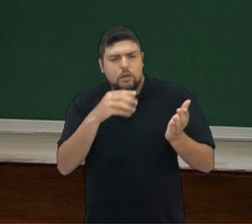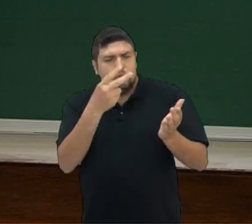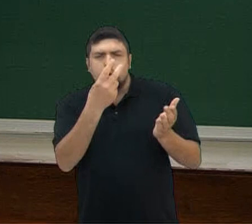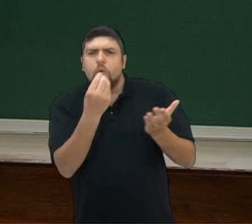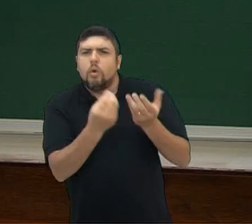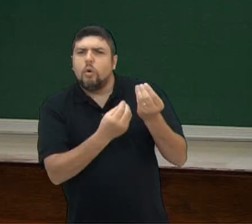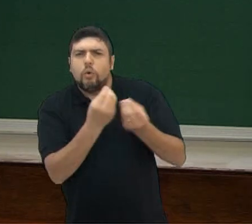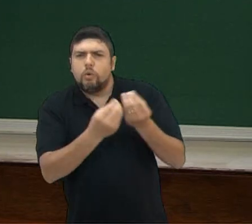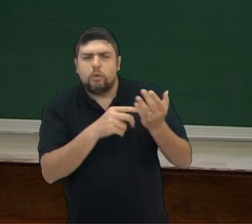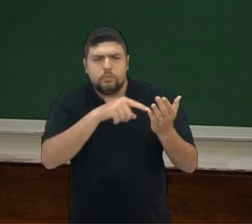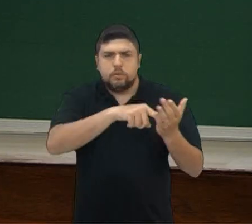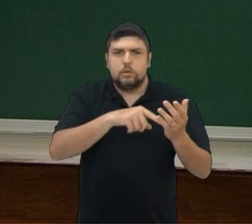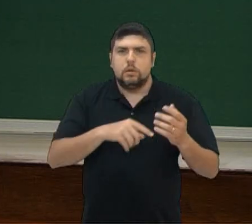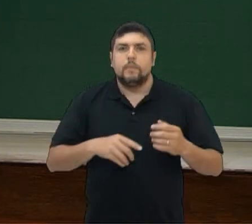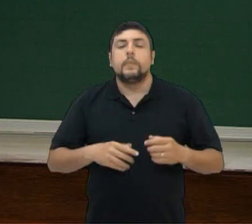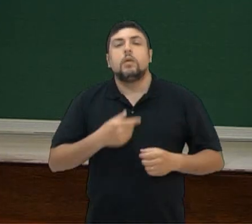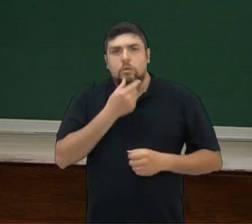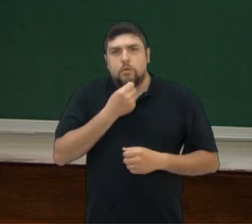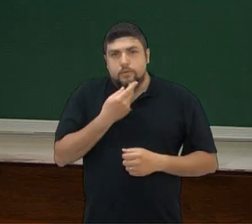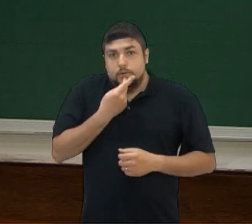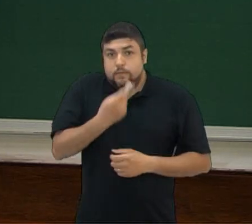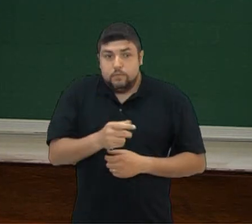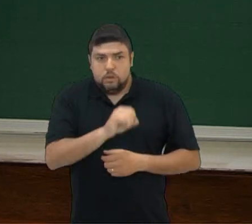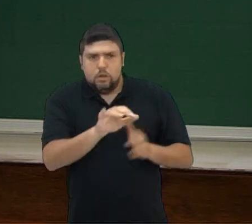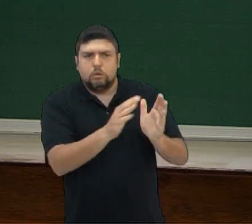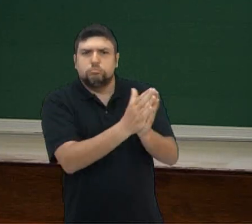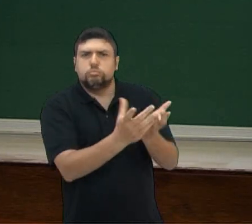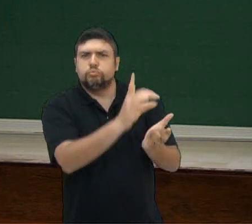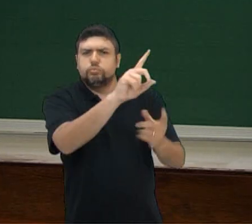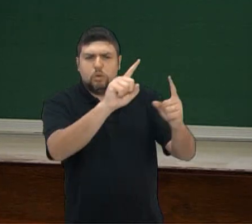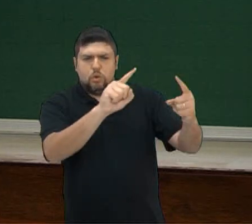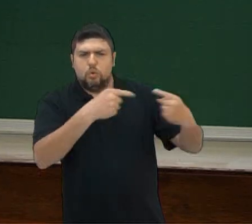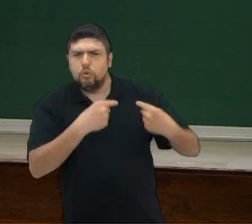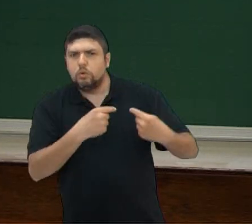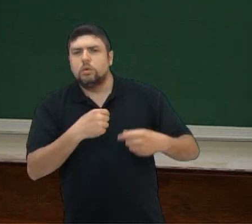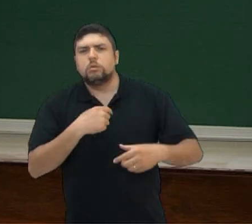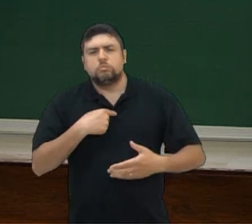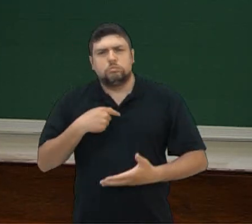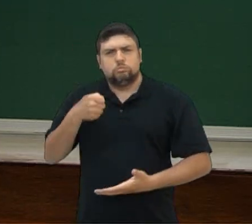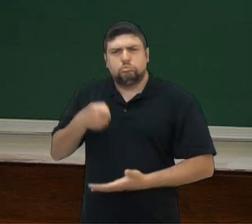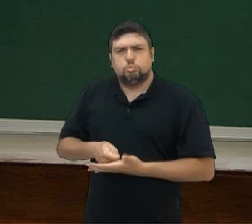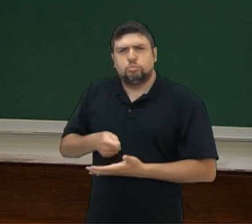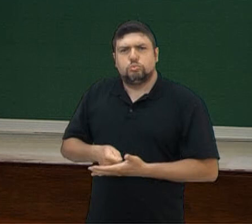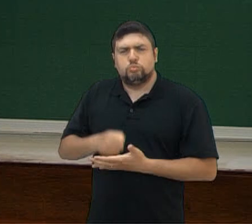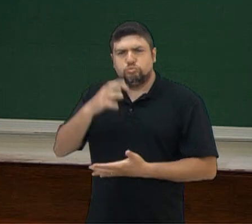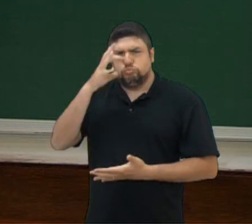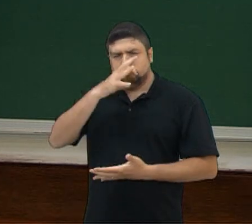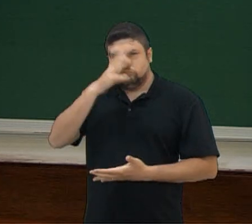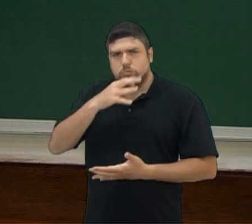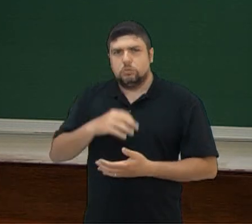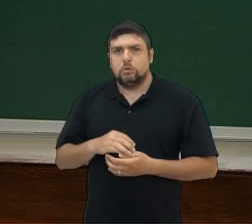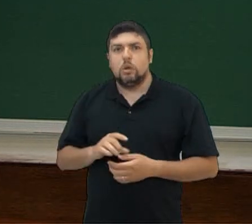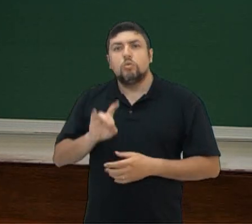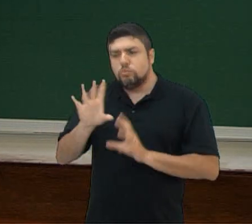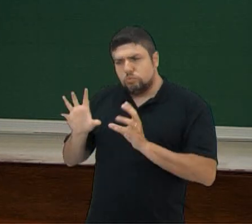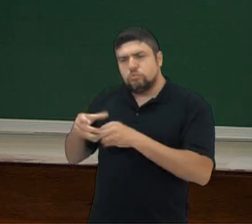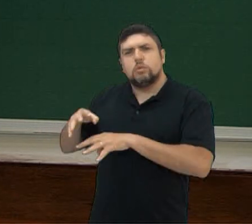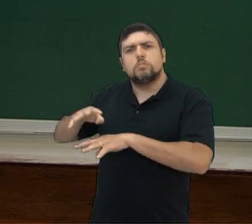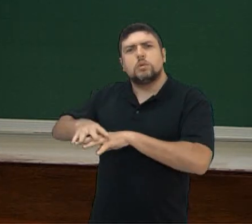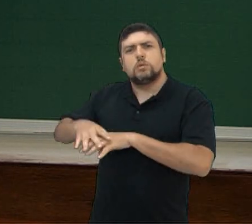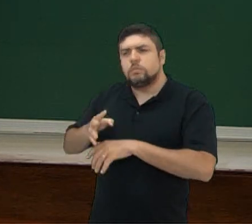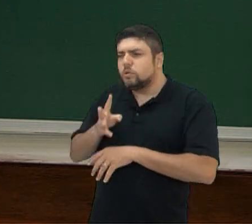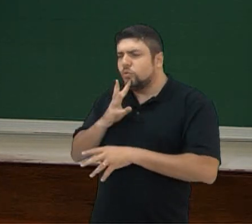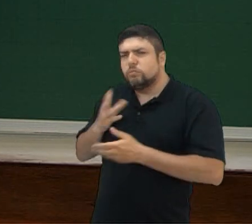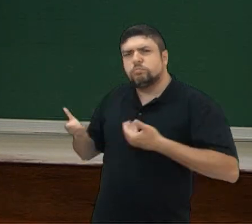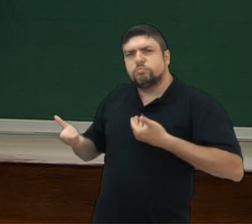escrituras sagradas não são argumentos para negar a minha tese. Só matemáticos podem falar sobre